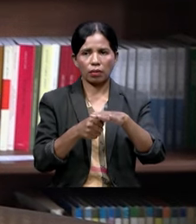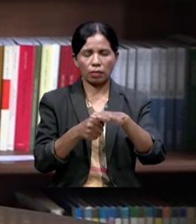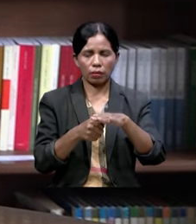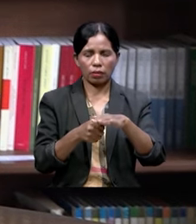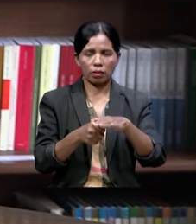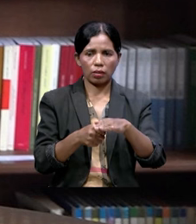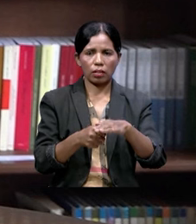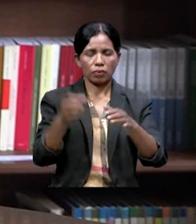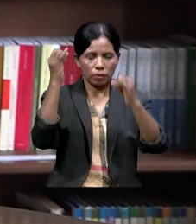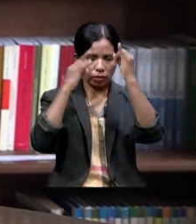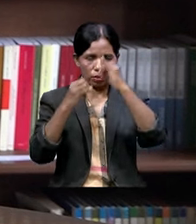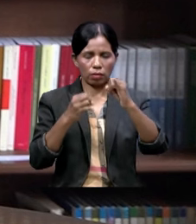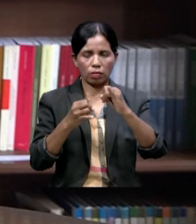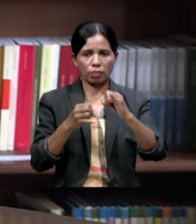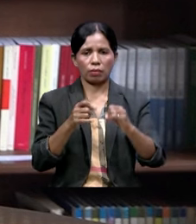be